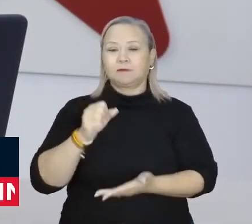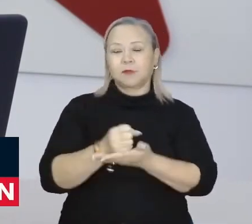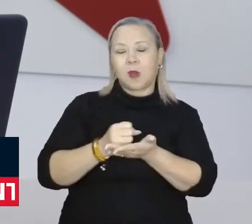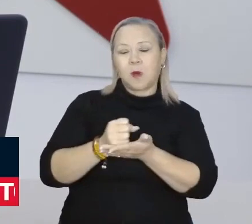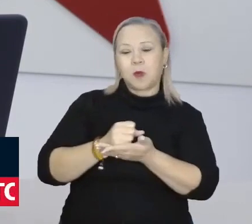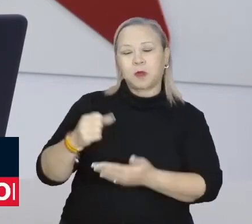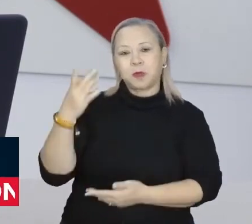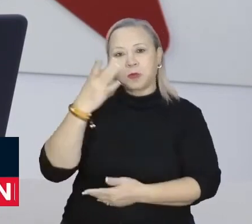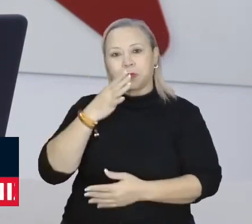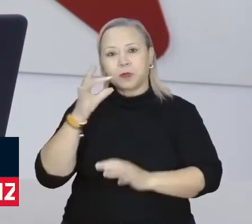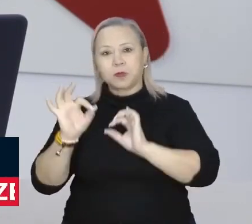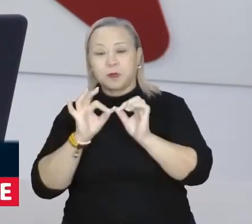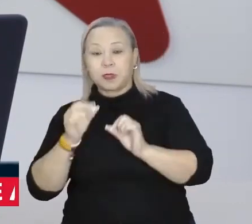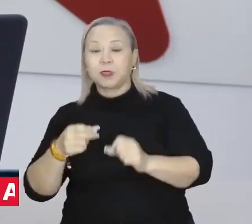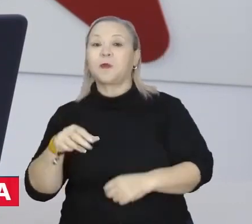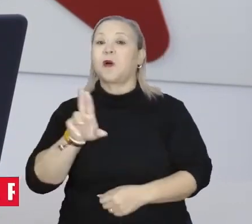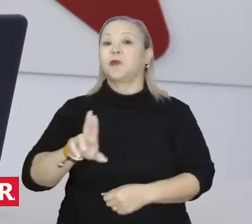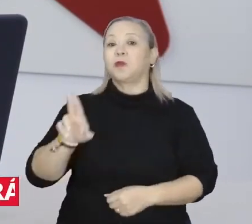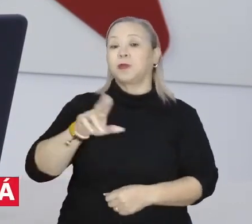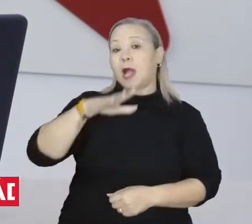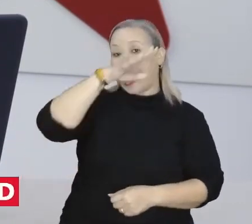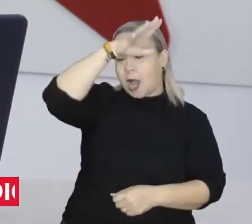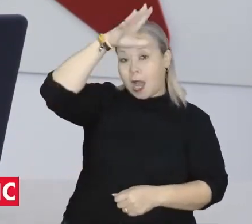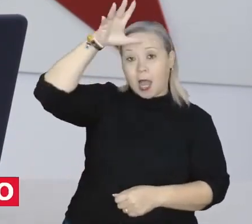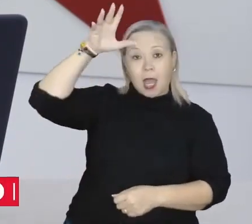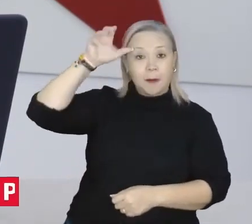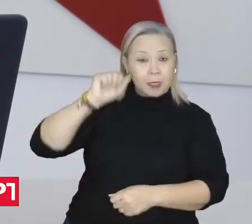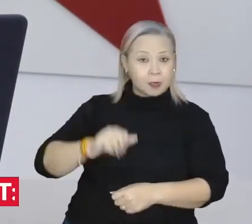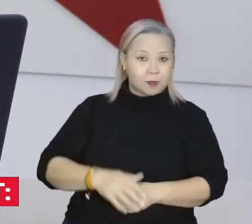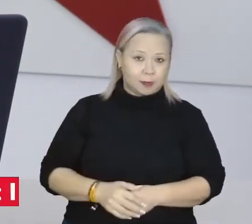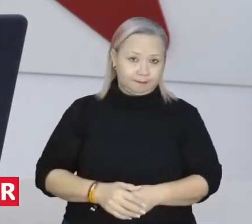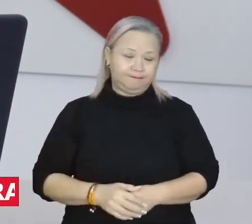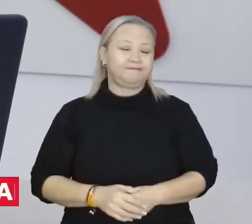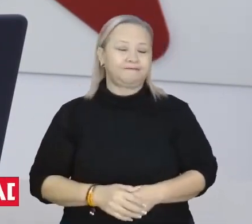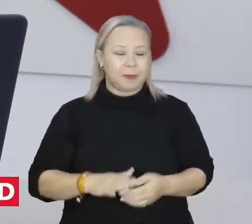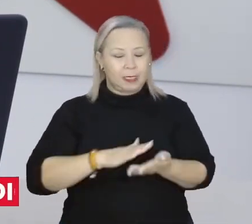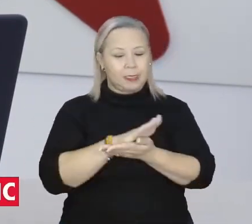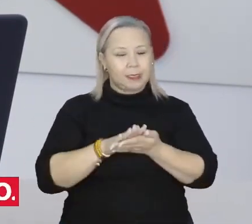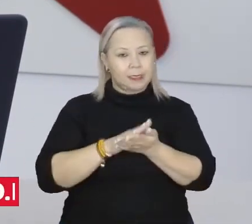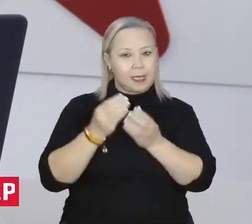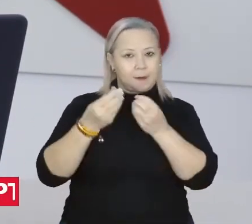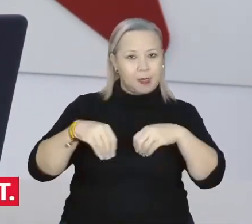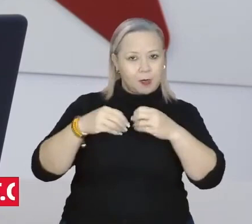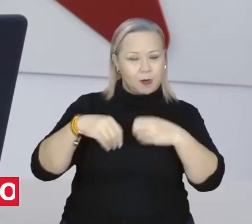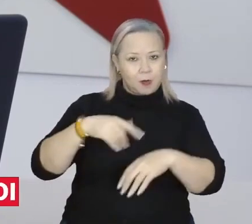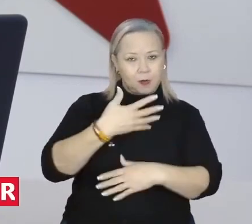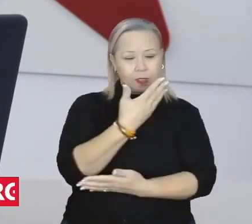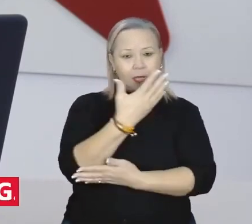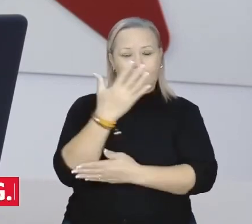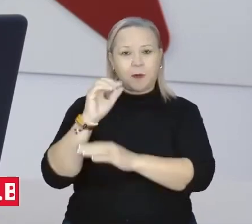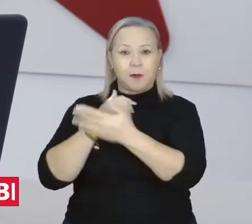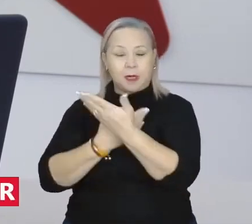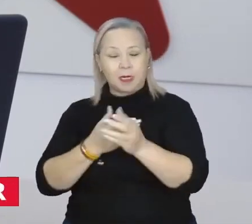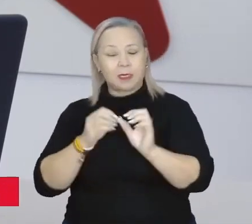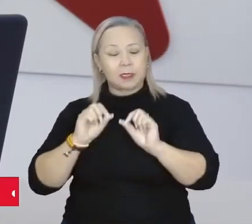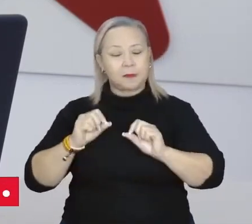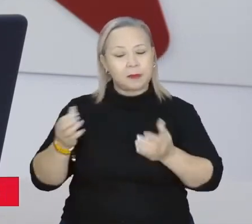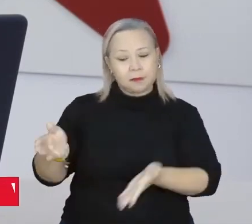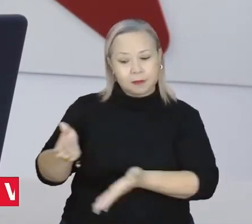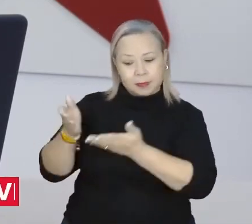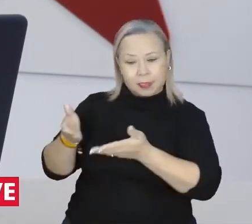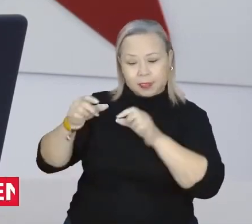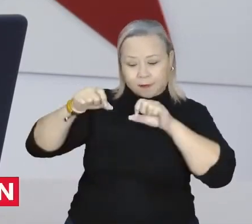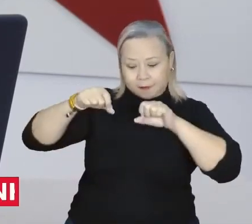riquezas naturais sem degradar o meio ambiente. Ele sugere aqui também, como sempre, o plantio de árvores nativas